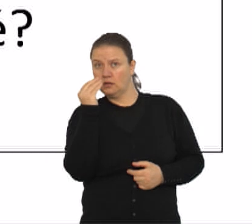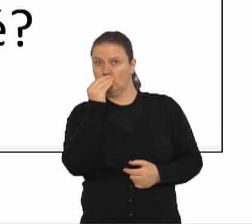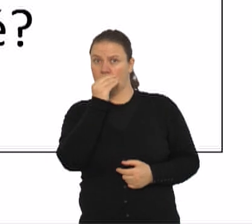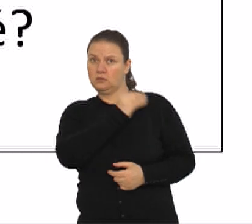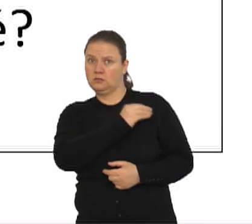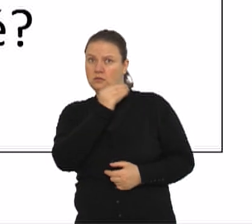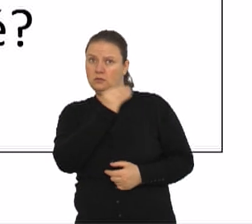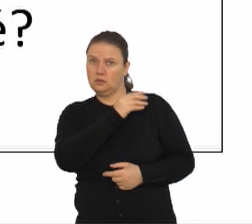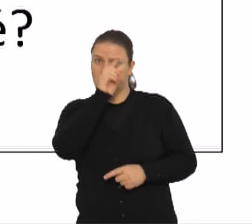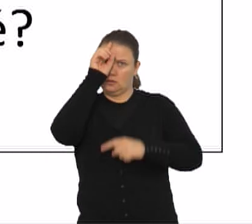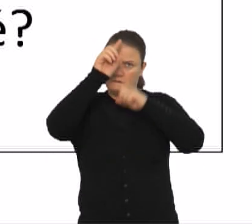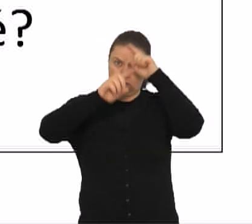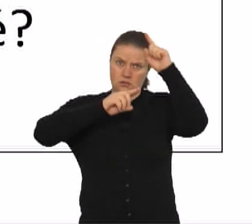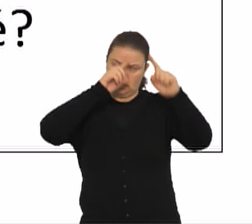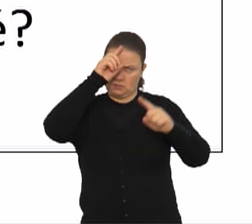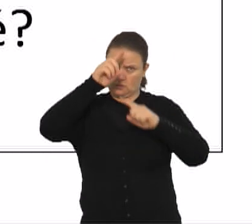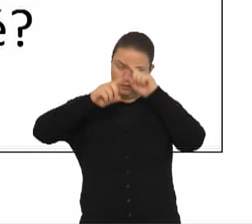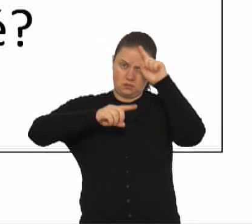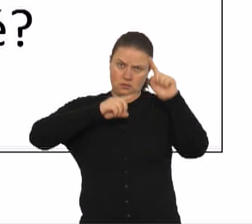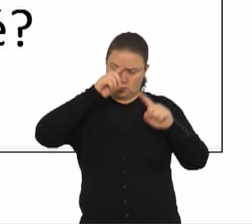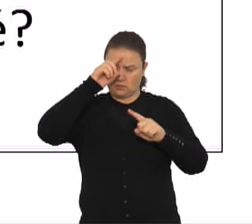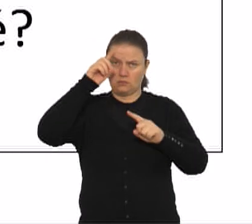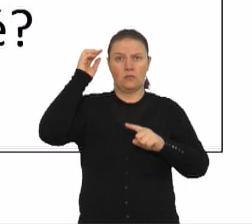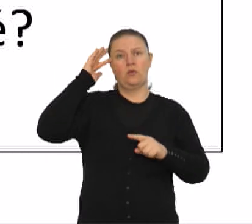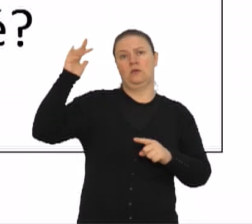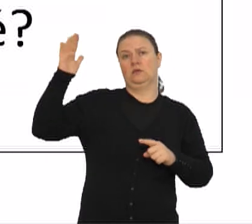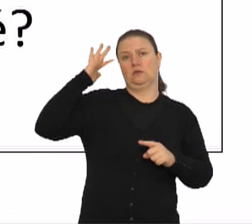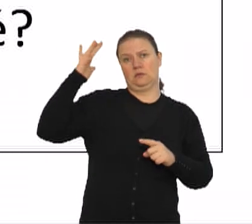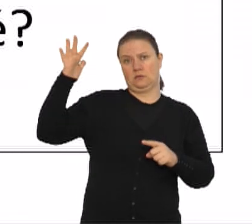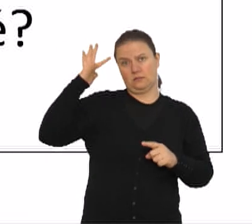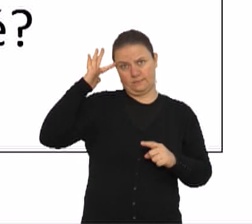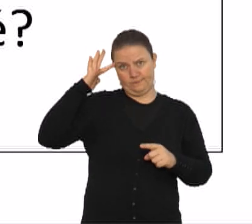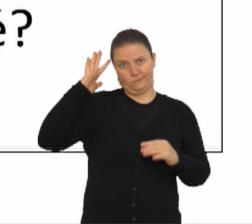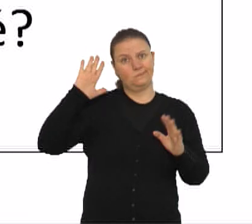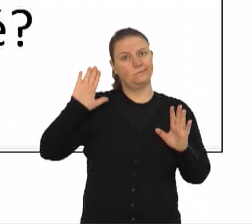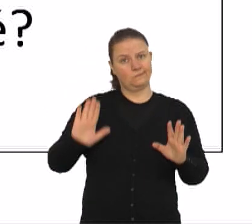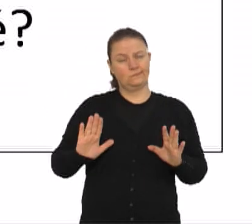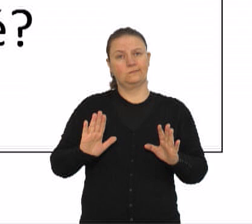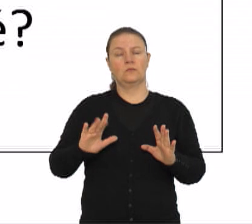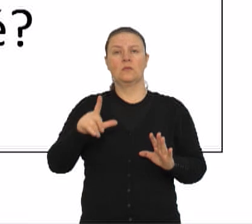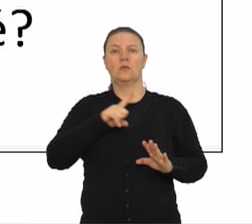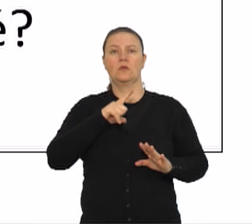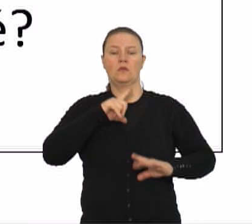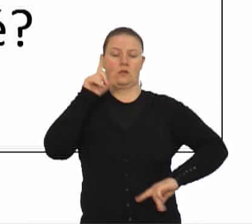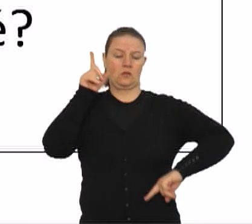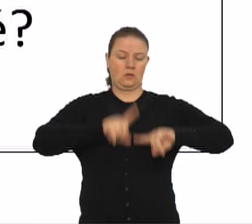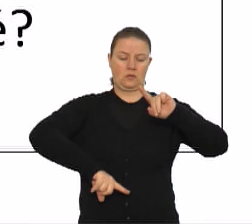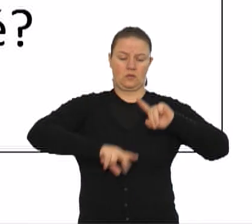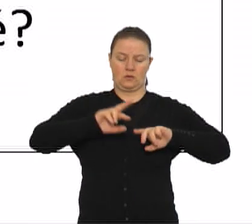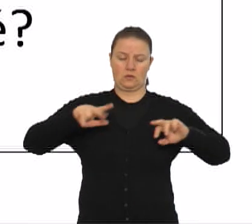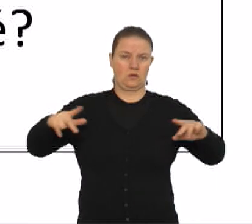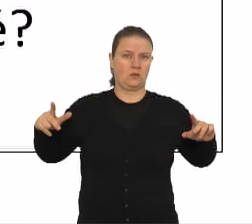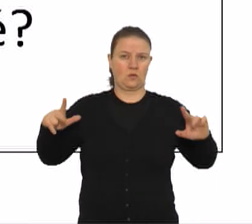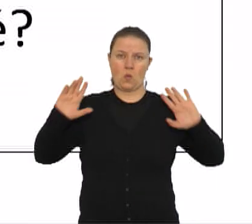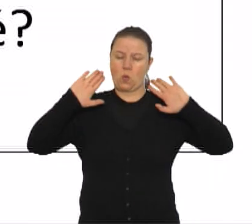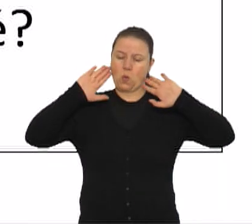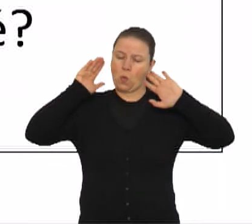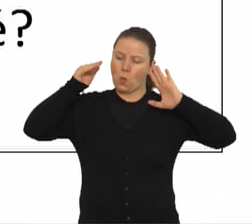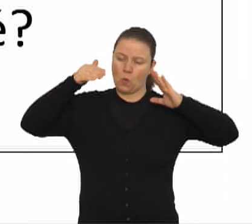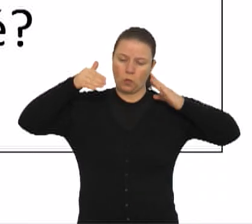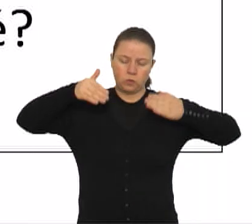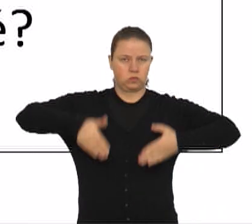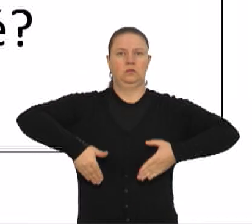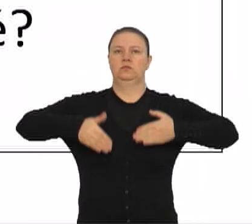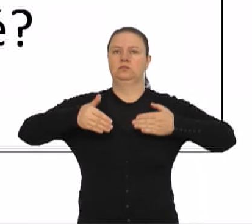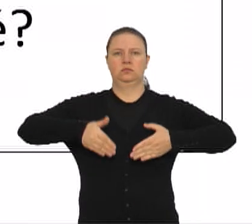Ele coloca questão de essência versus acidente, matéria versus forma, potência versus